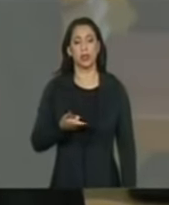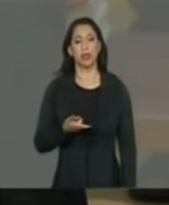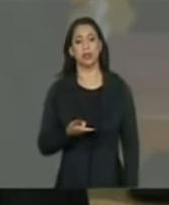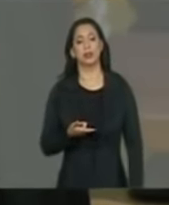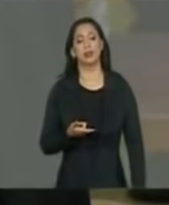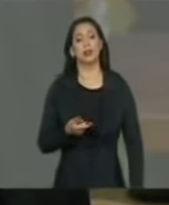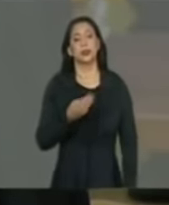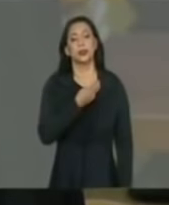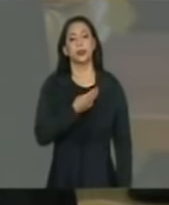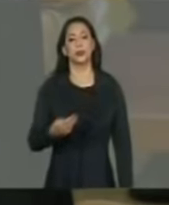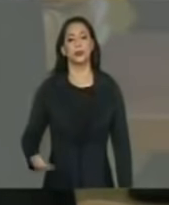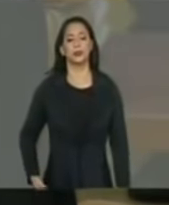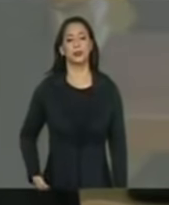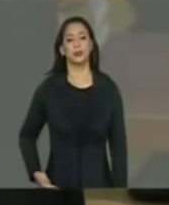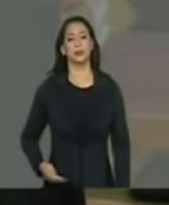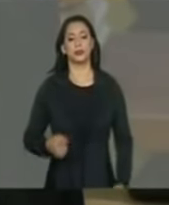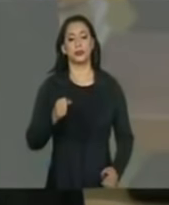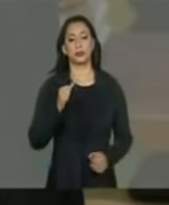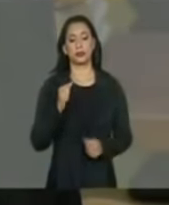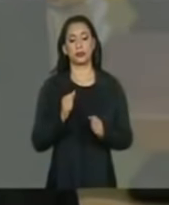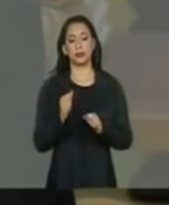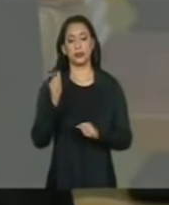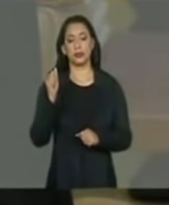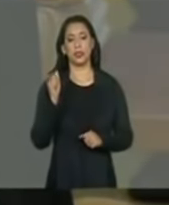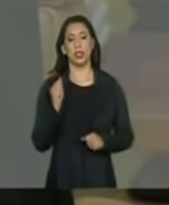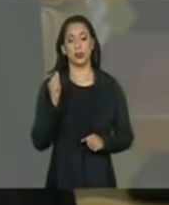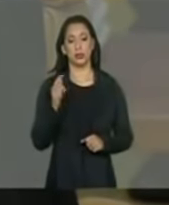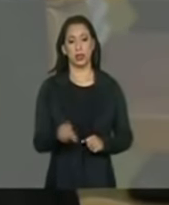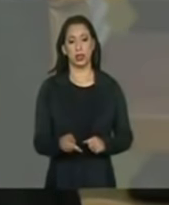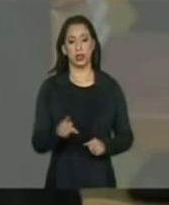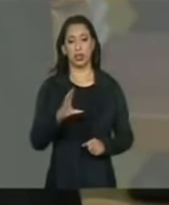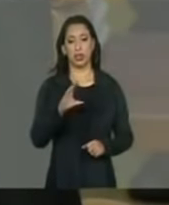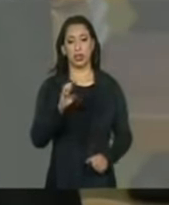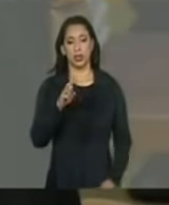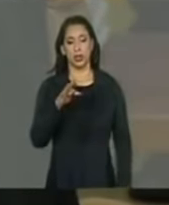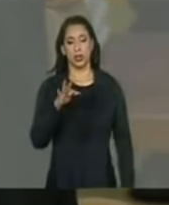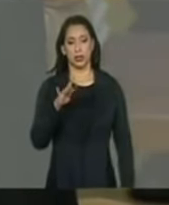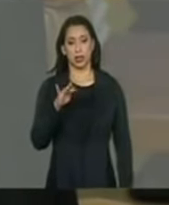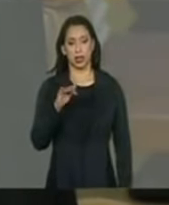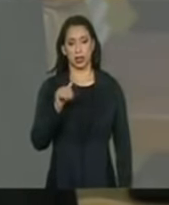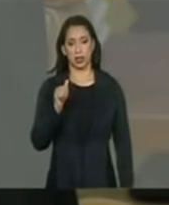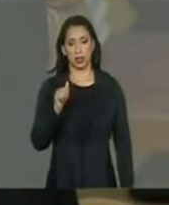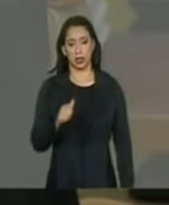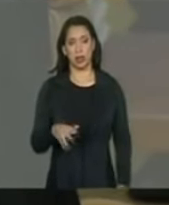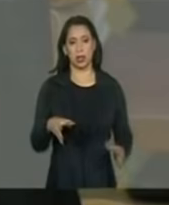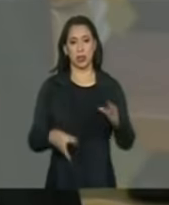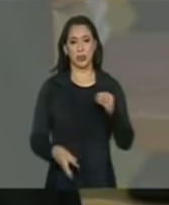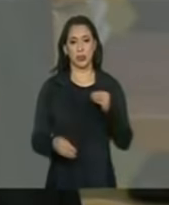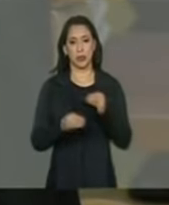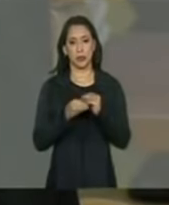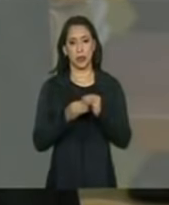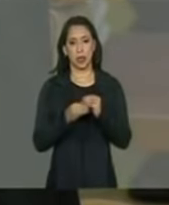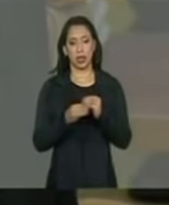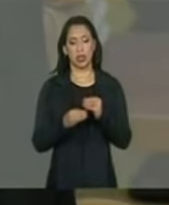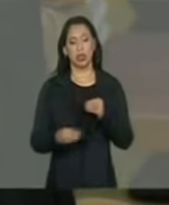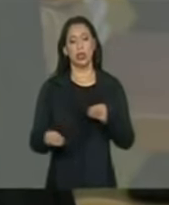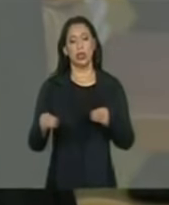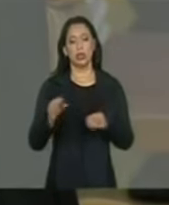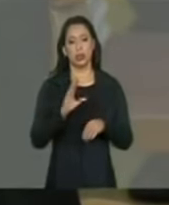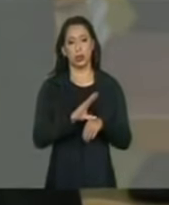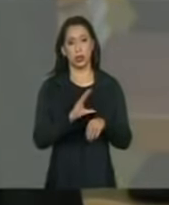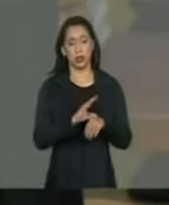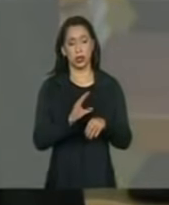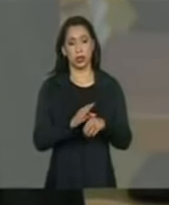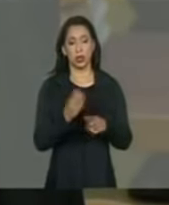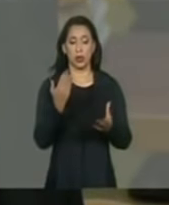supremo tribunal federal aposentado césar peluzzo eo projeto de emenda constitucional assim o processo terminaria mais